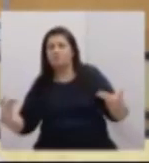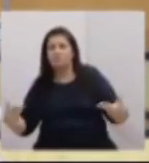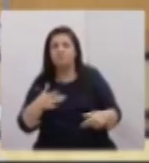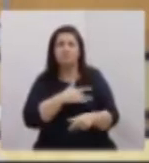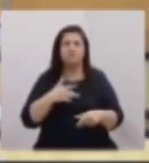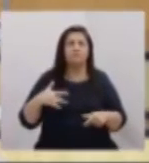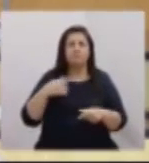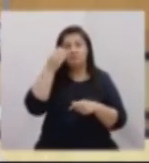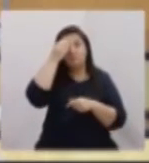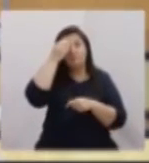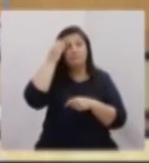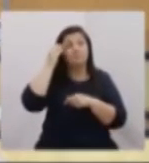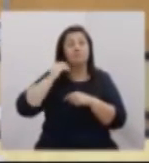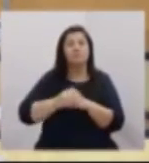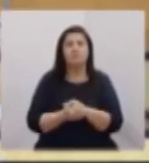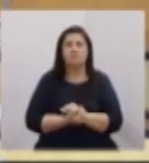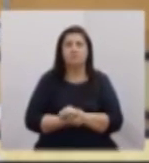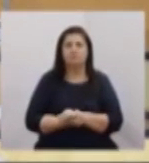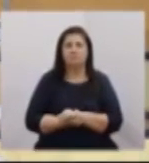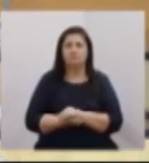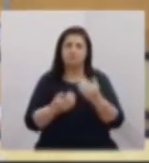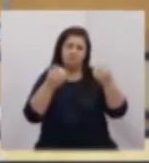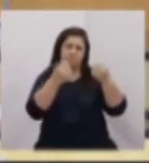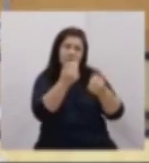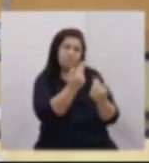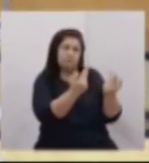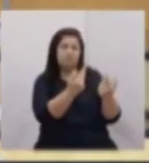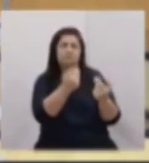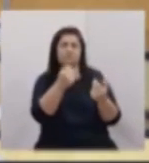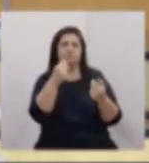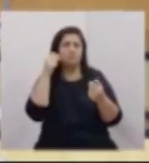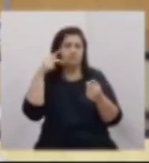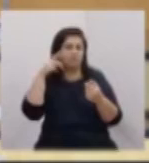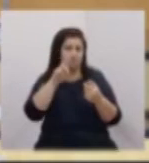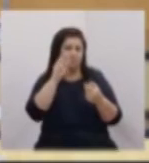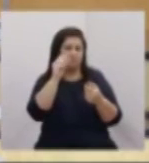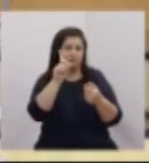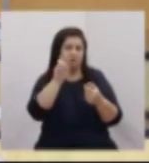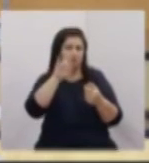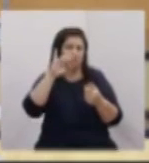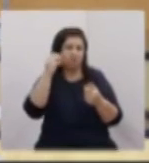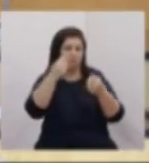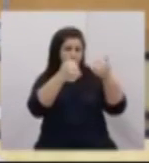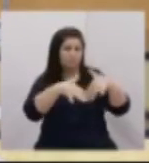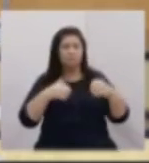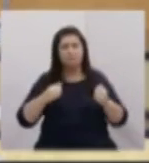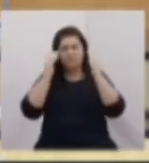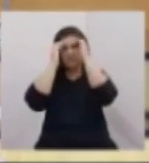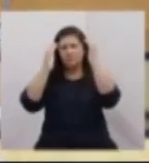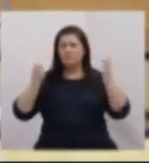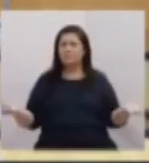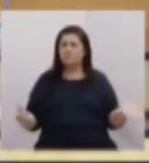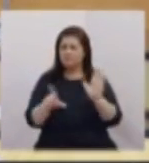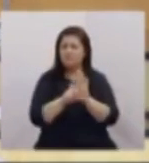Santa Casa, como o vereador Rodrigo Salomão acabou de falar, deveria se cumprir o que está no papel,